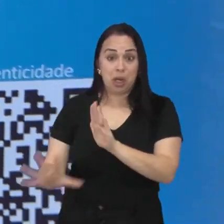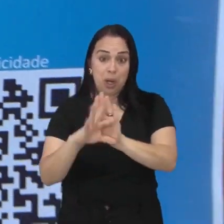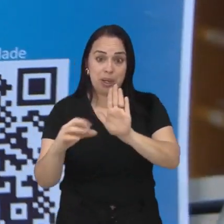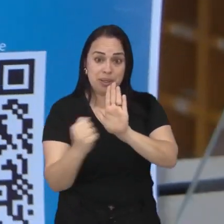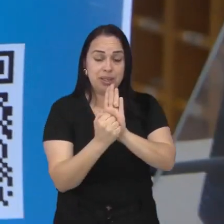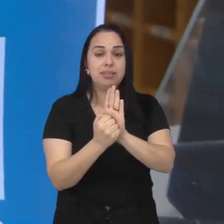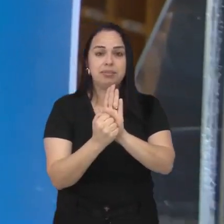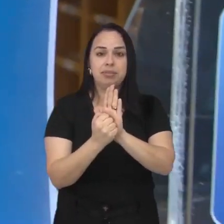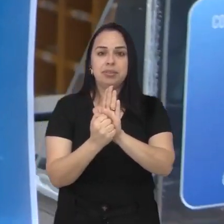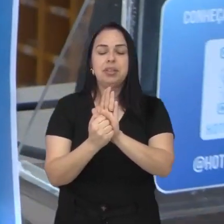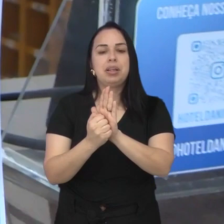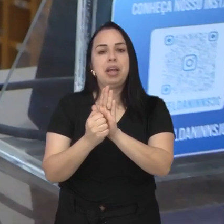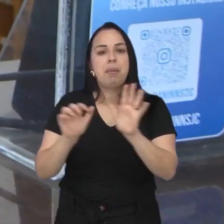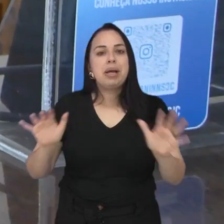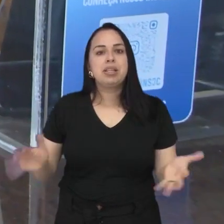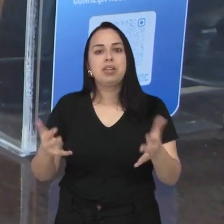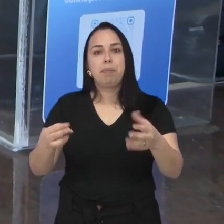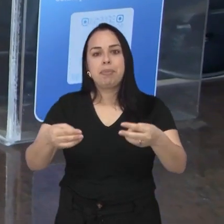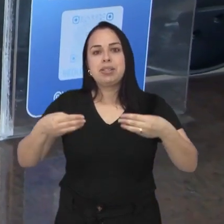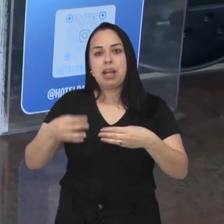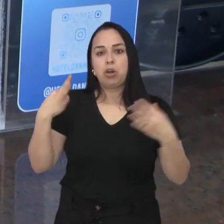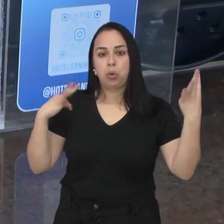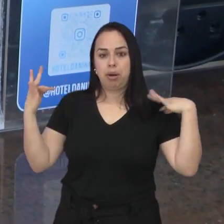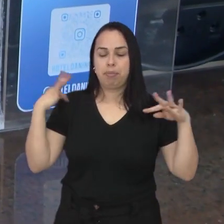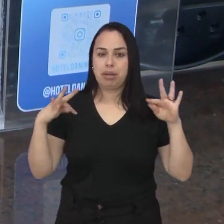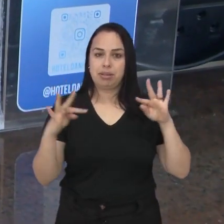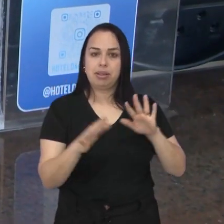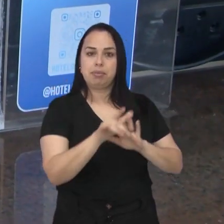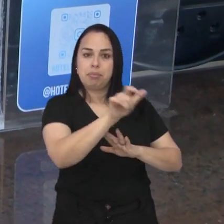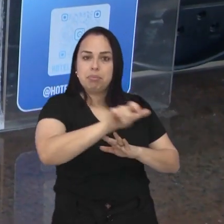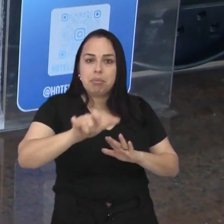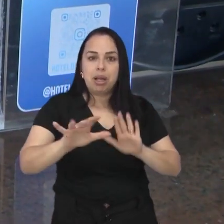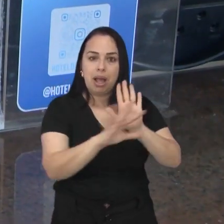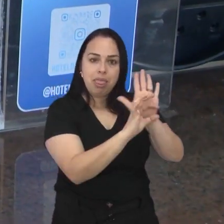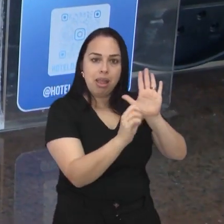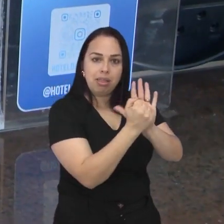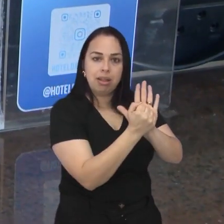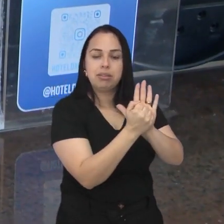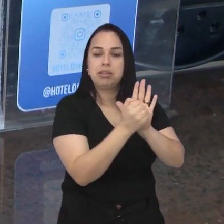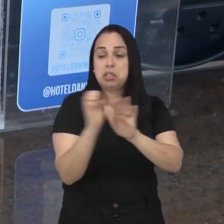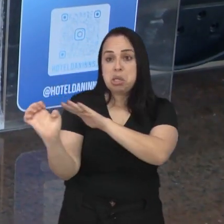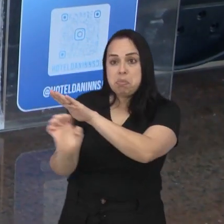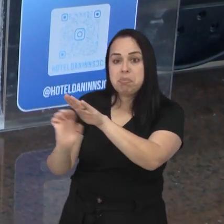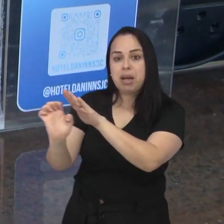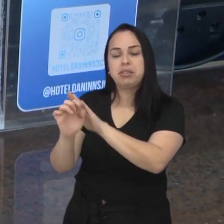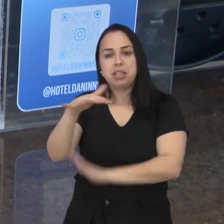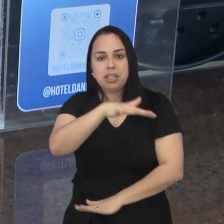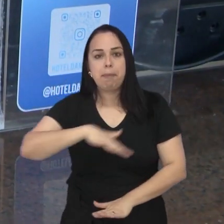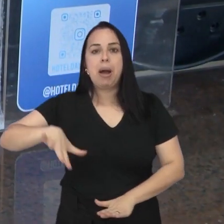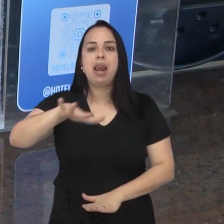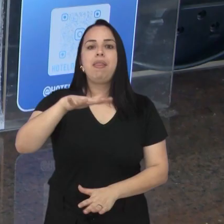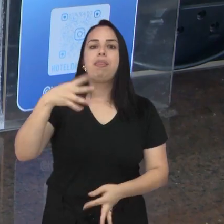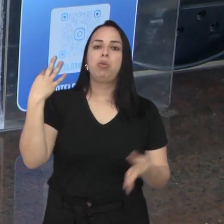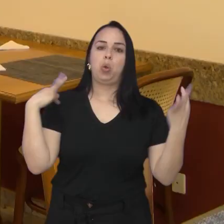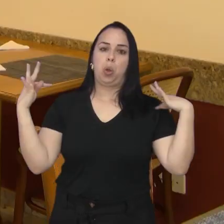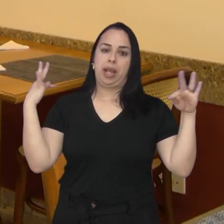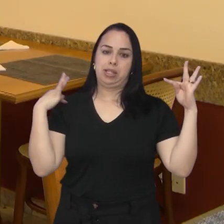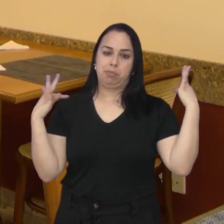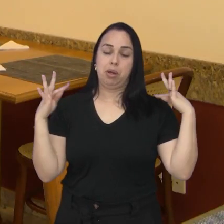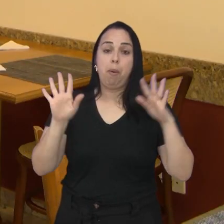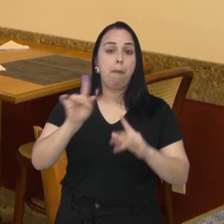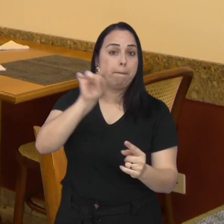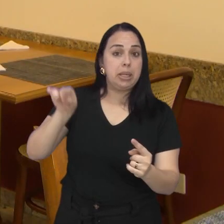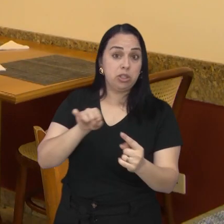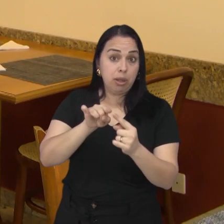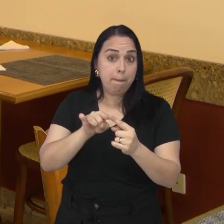Cadastur é uma iniciativa do Ministério do Turismo para cadastrar pessoas físicas e jurídicas que atuam no setor.